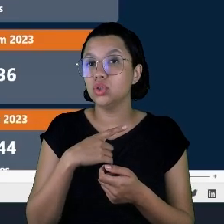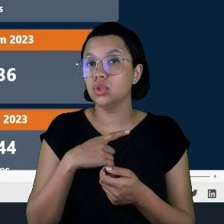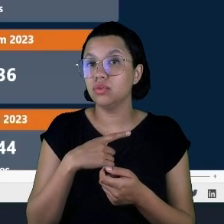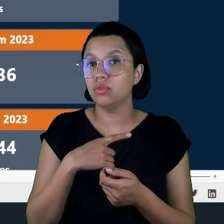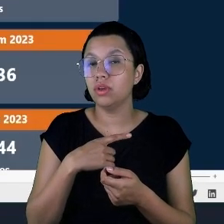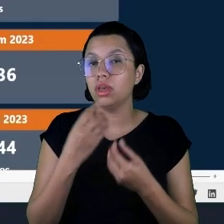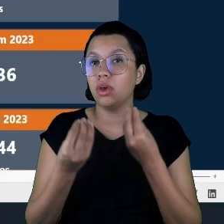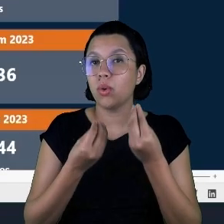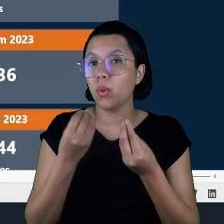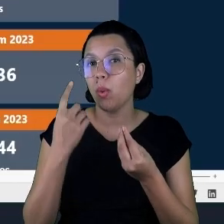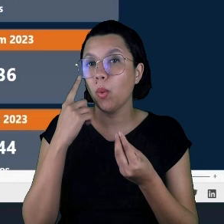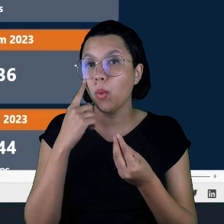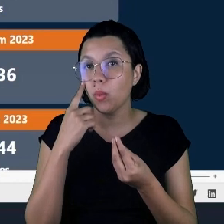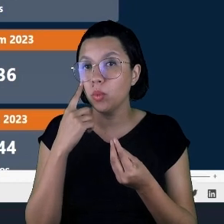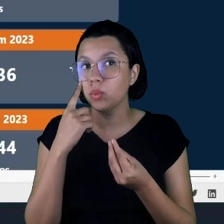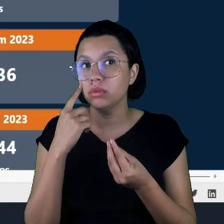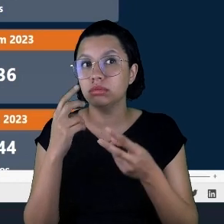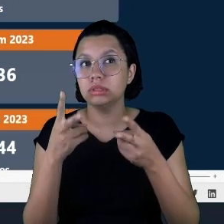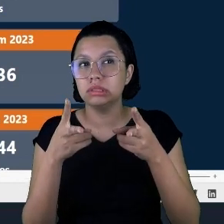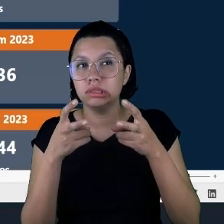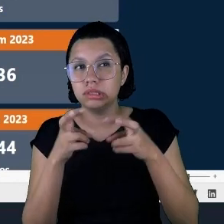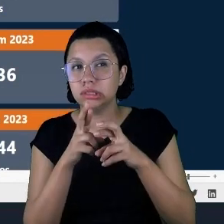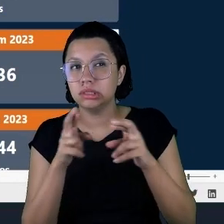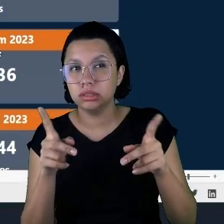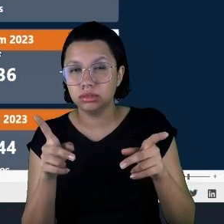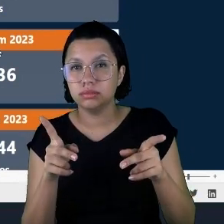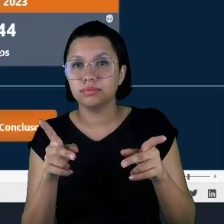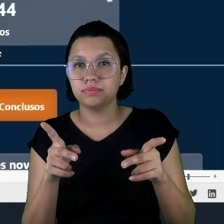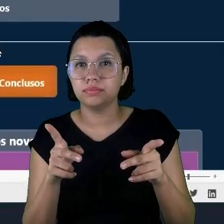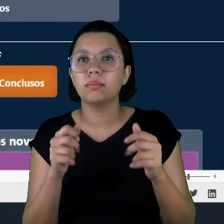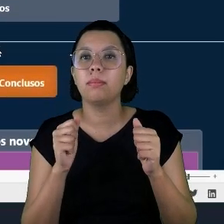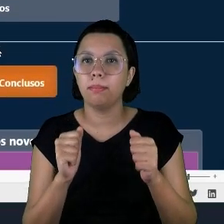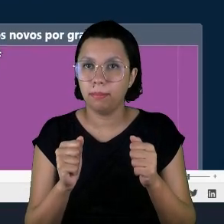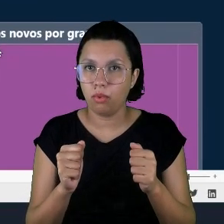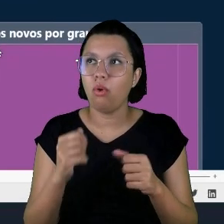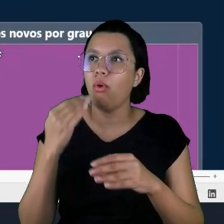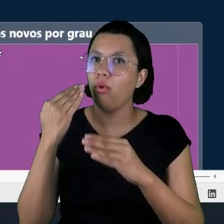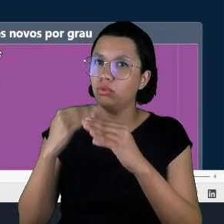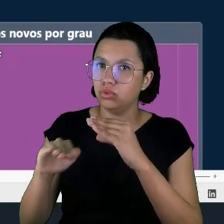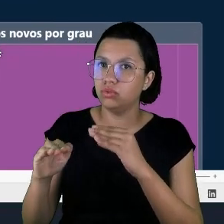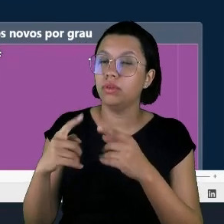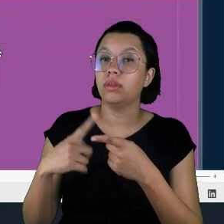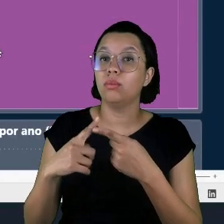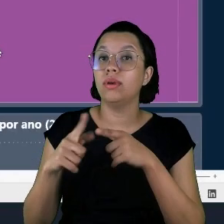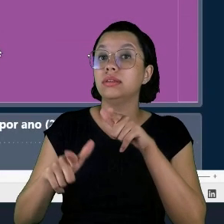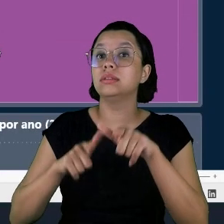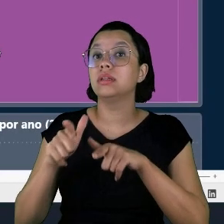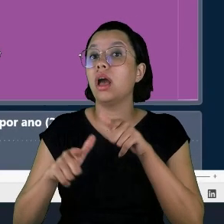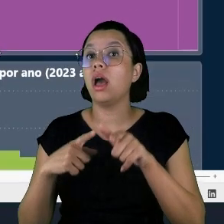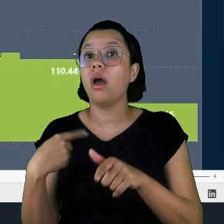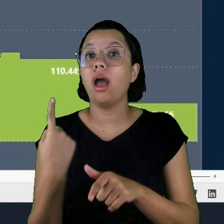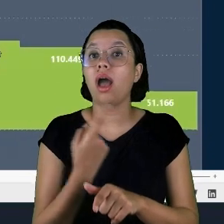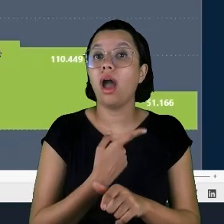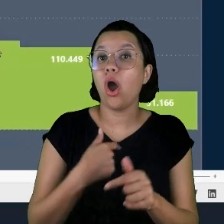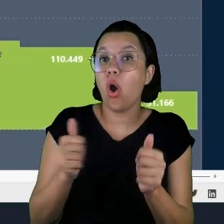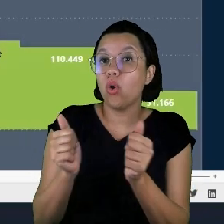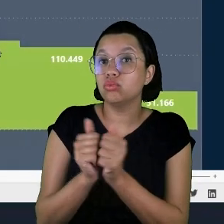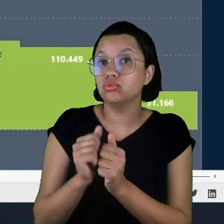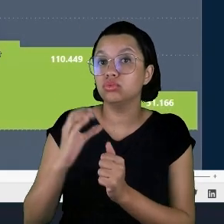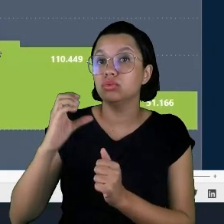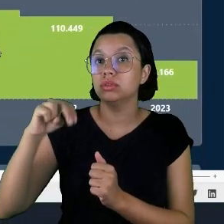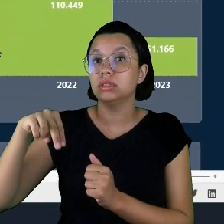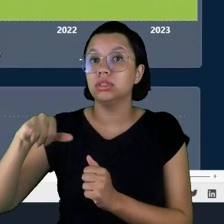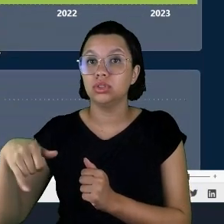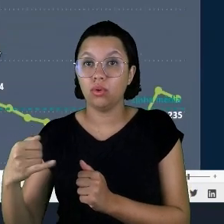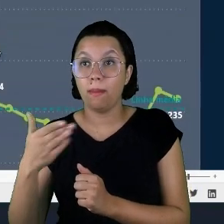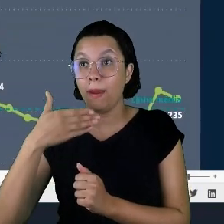se tiver condições de ver, identificar a diferença, podem nos enviar, porque nós estamos trabalhando